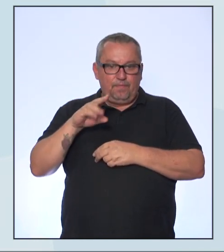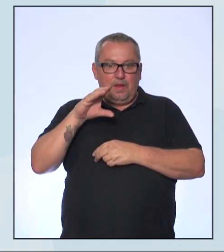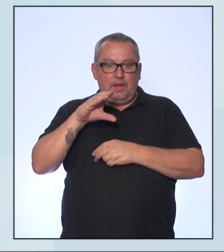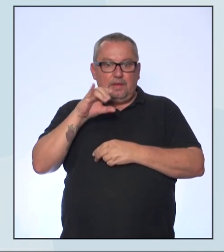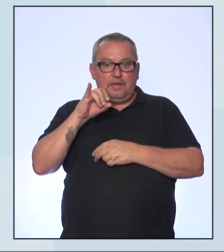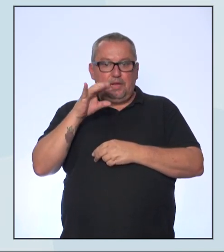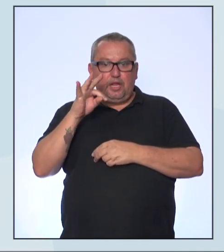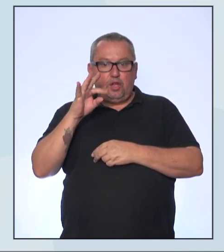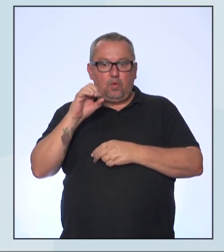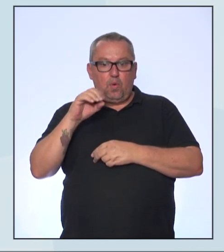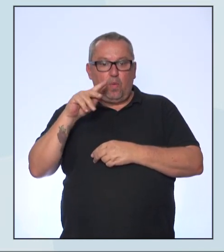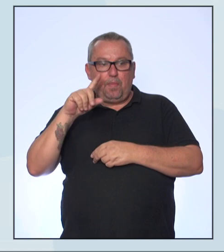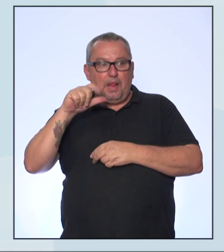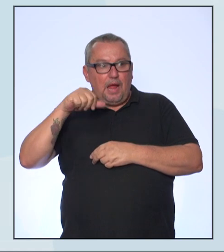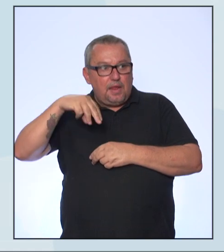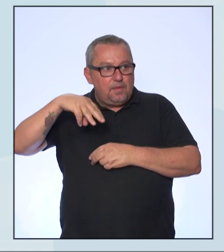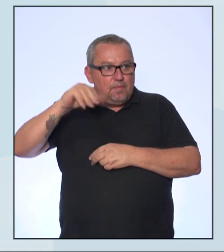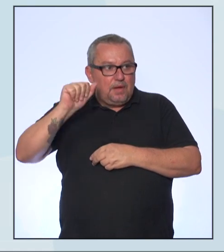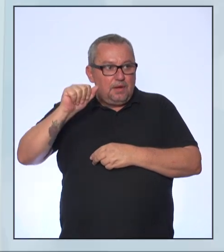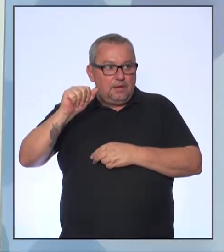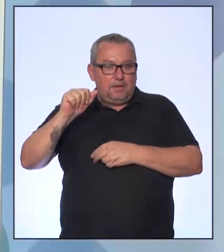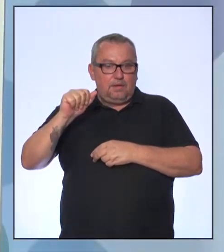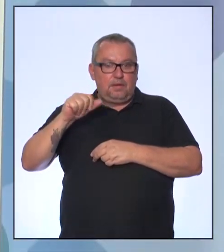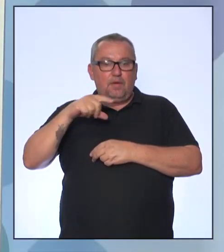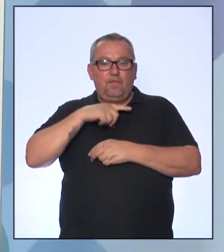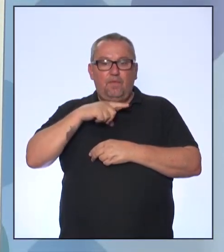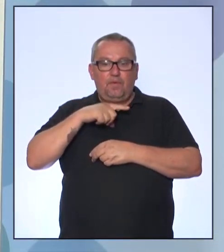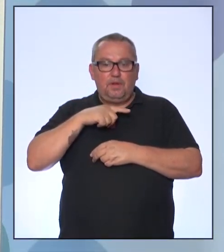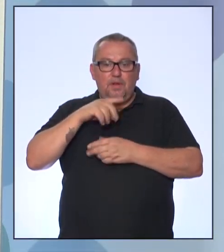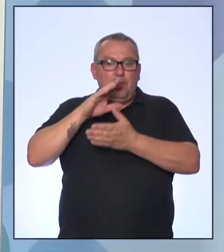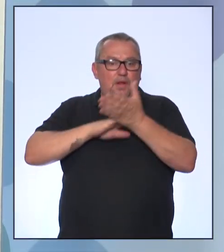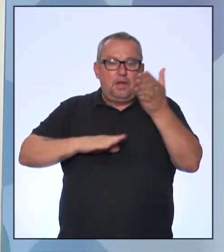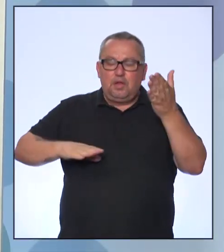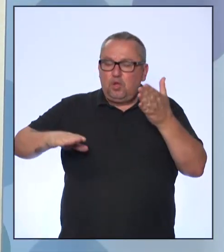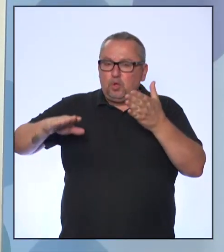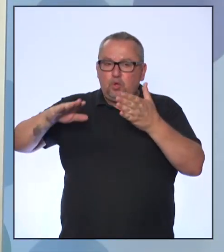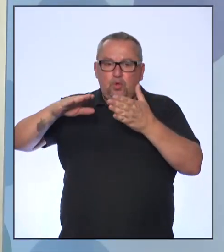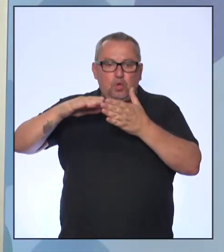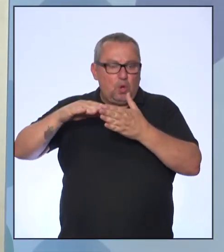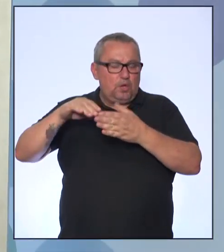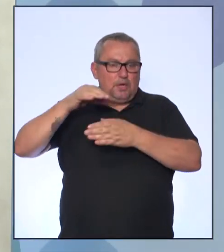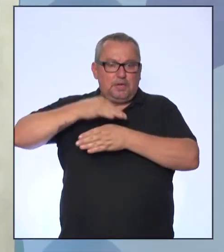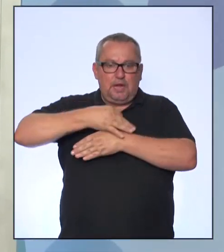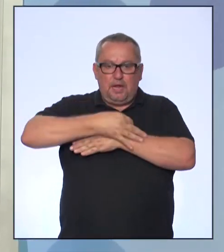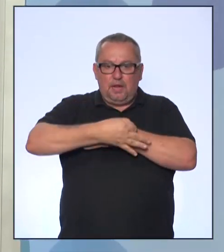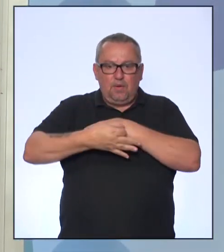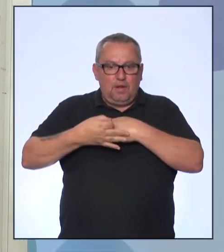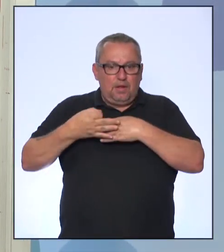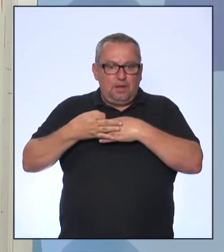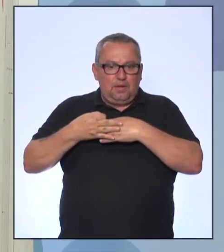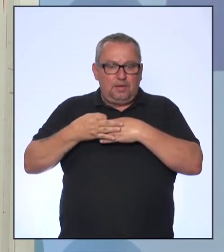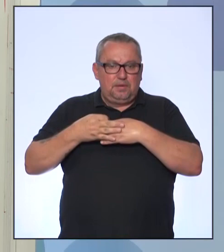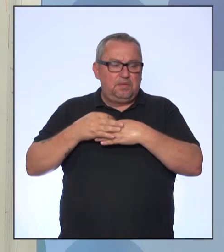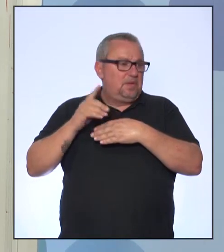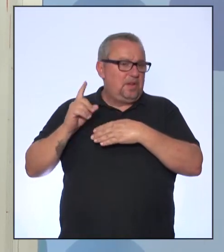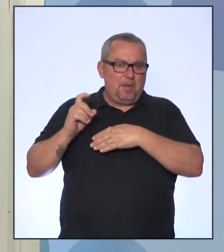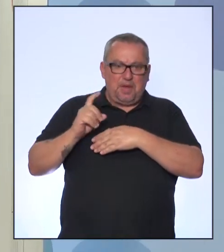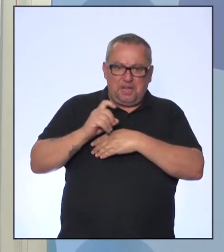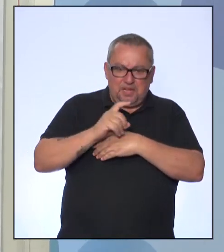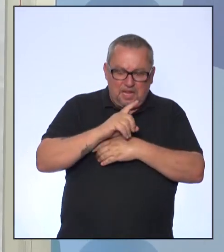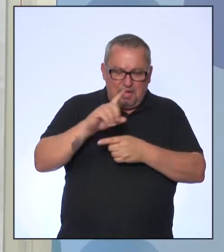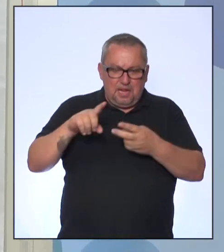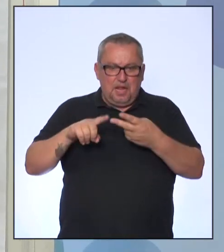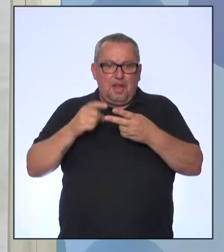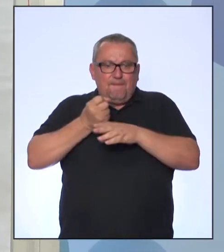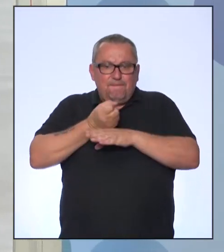Citoplasma. Isso aqui eu vou ter em todas as células. Então, seja a célula da bactéria, a célula